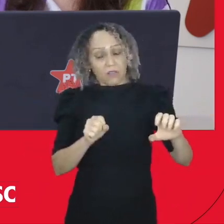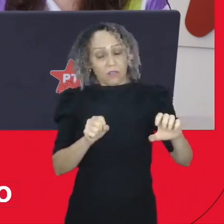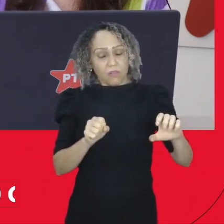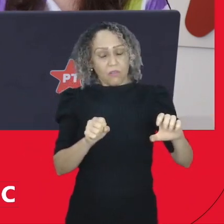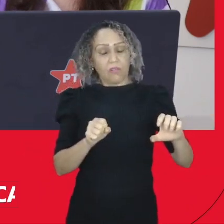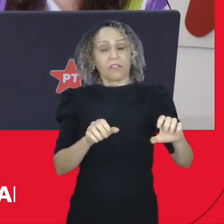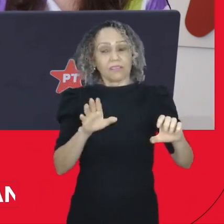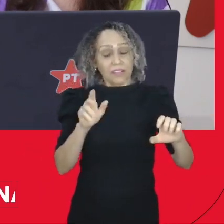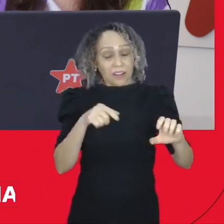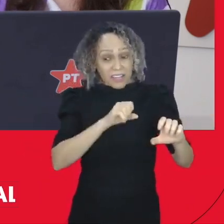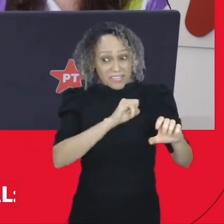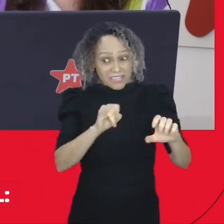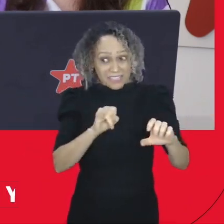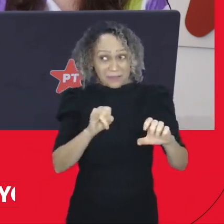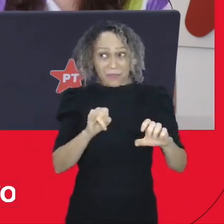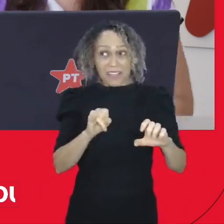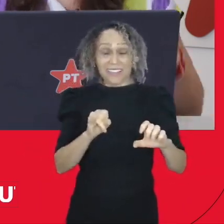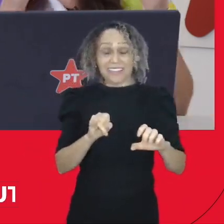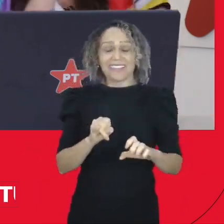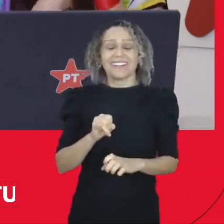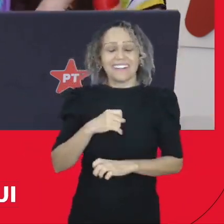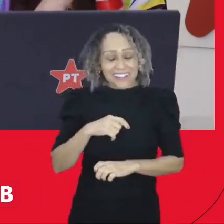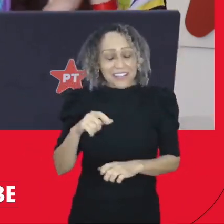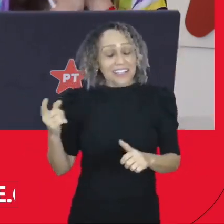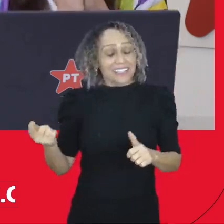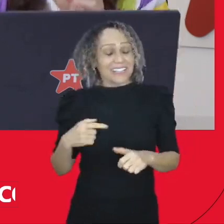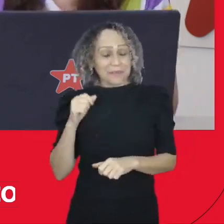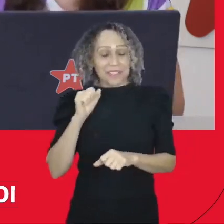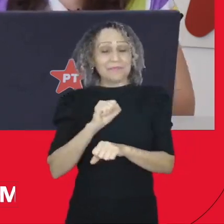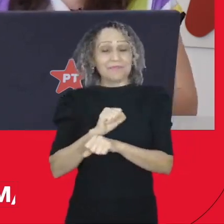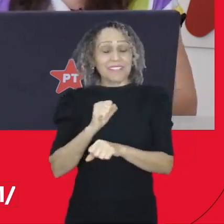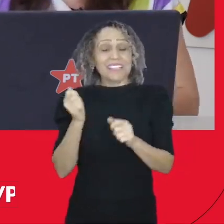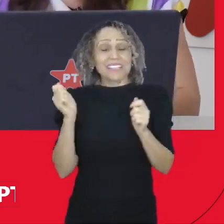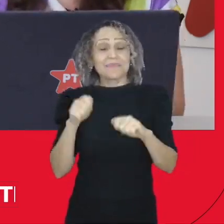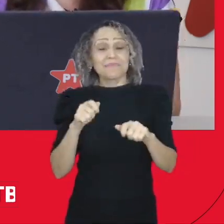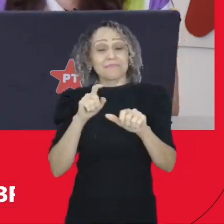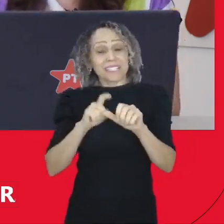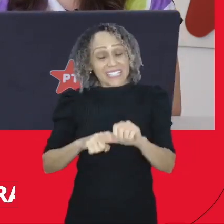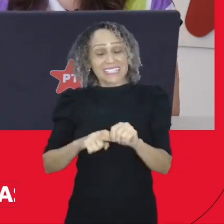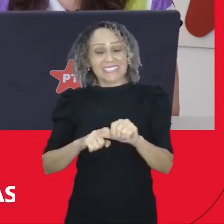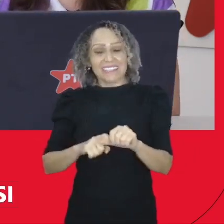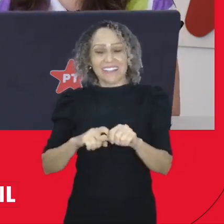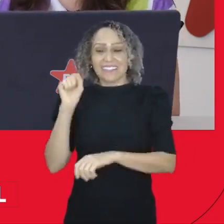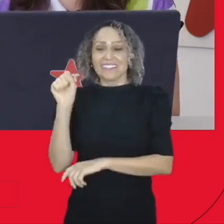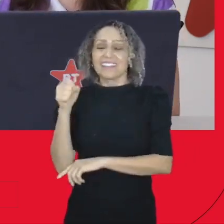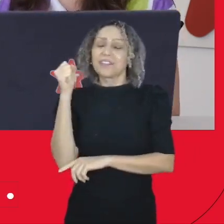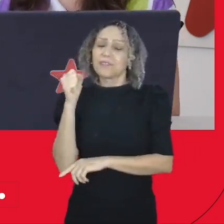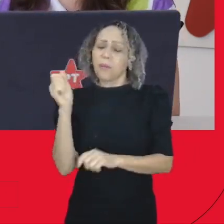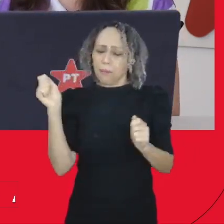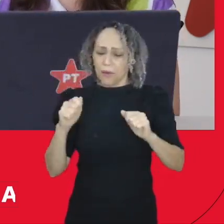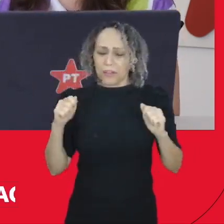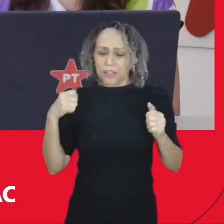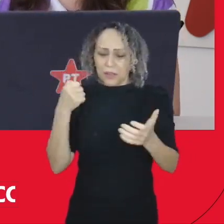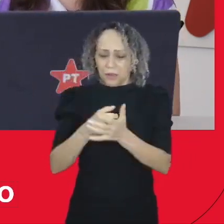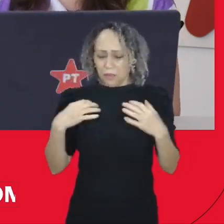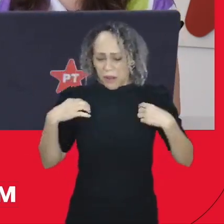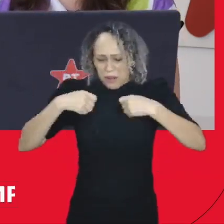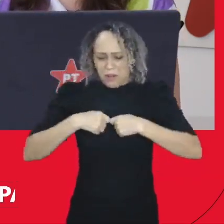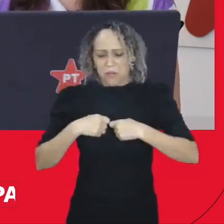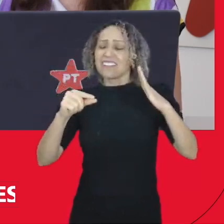como eu disse, quero repetir, o querido presidente Lula, que estamos esperando ele aqui no Rio Grande do Sul, vai ver a campanha mais empolgante,